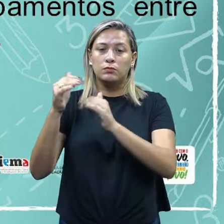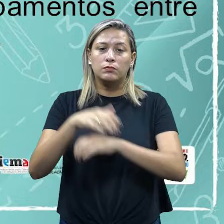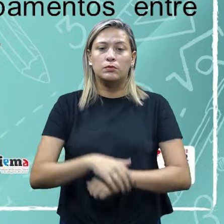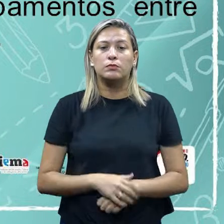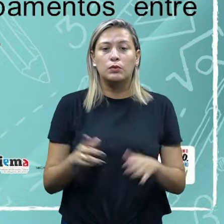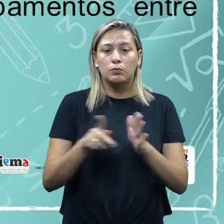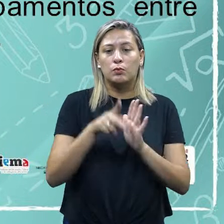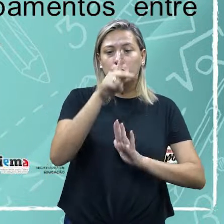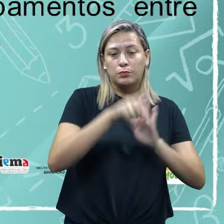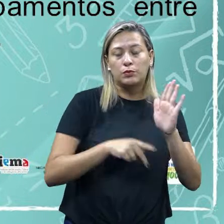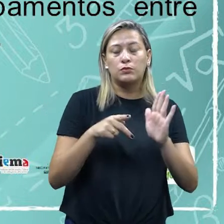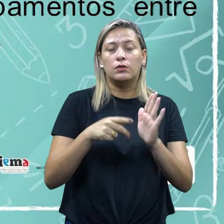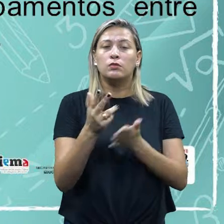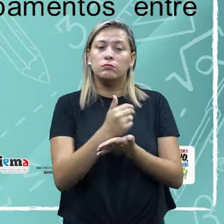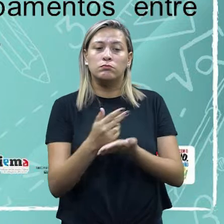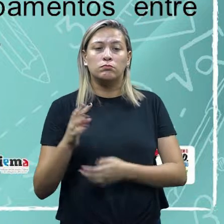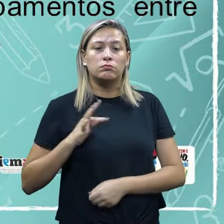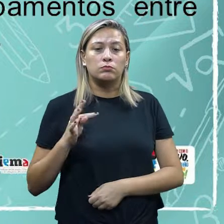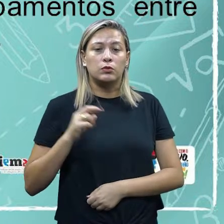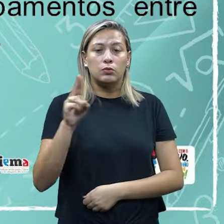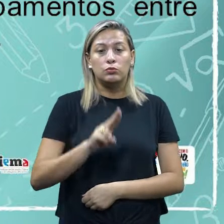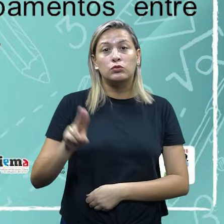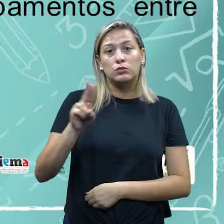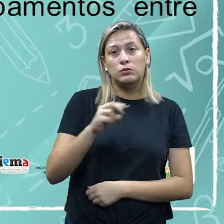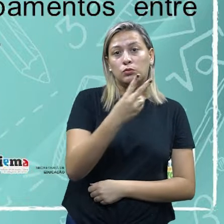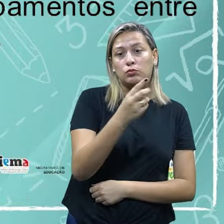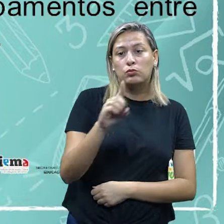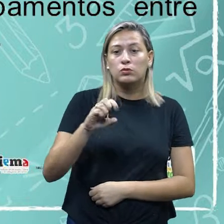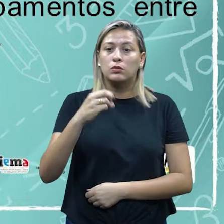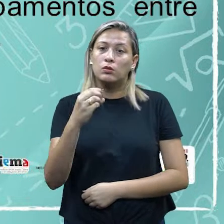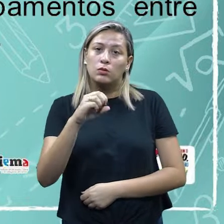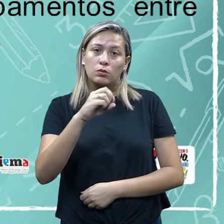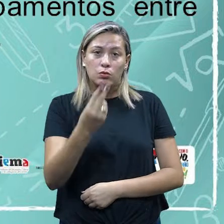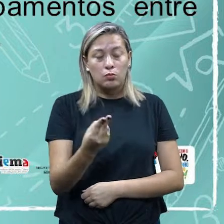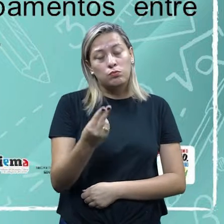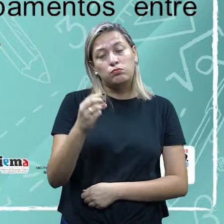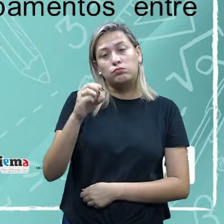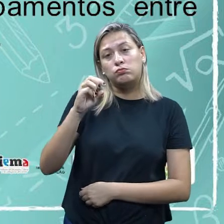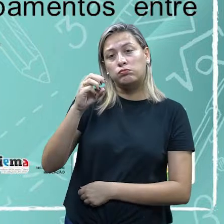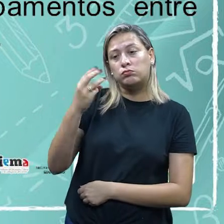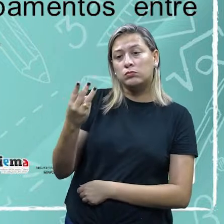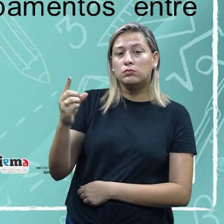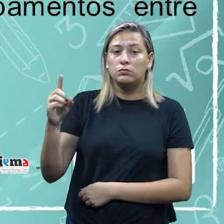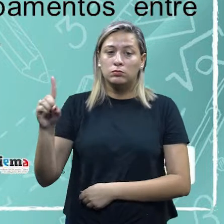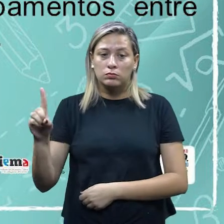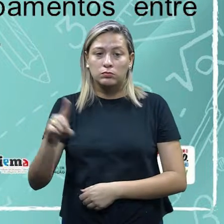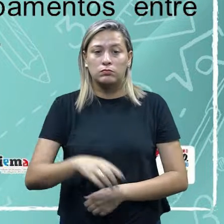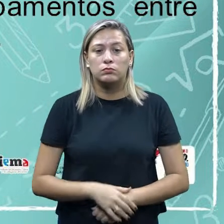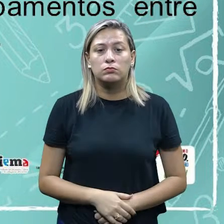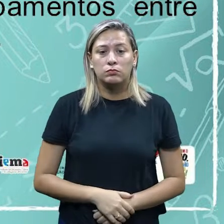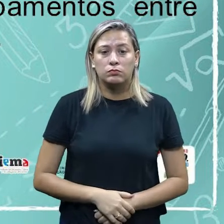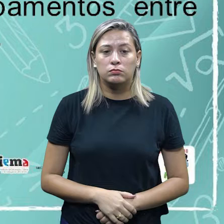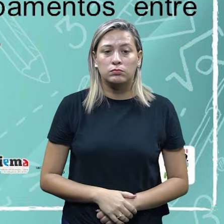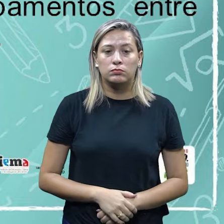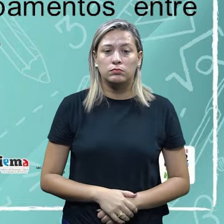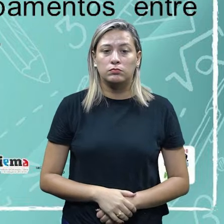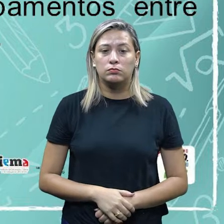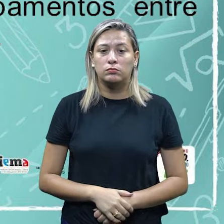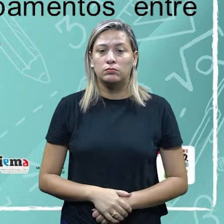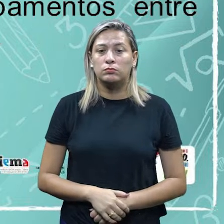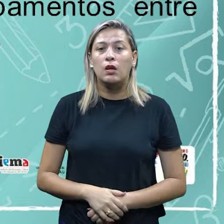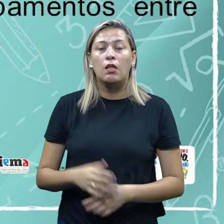tecnologia bidimensional ou tridimensional, que é o desenho 3D, né, reproduz com máxima fidelidade